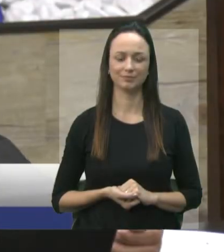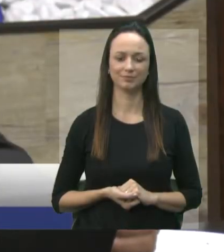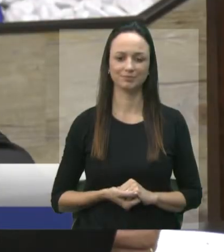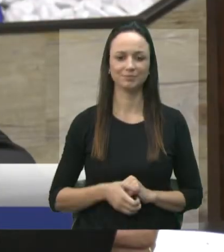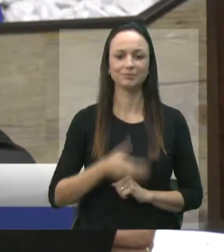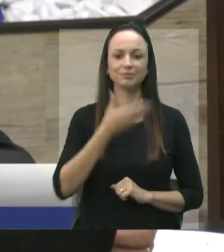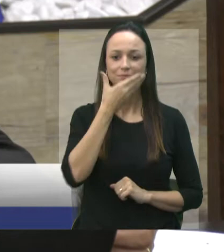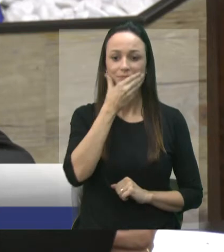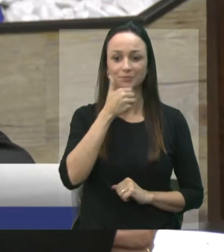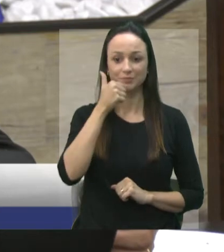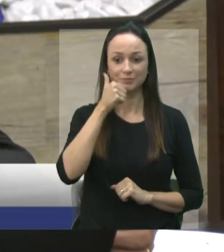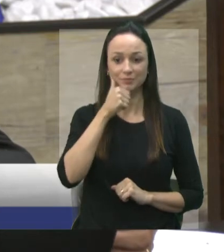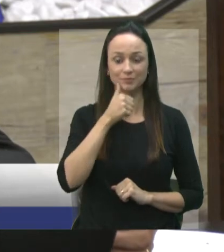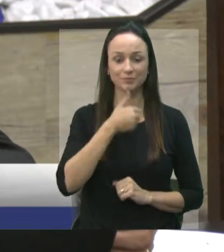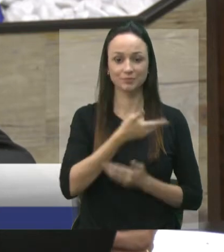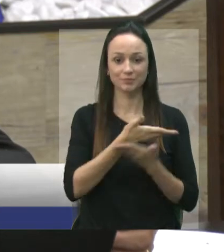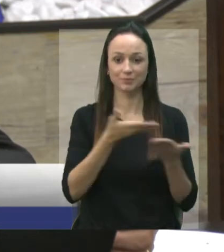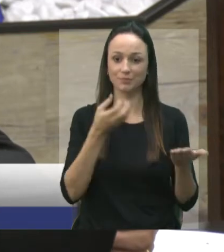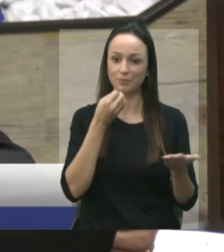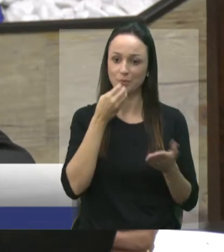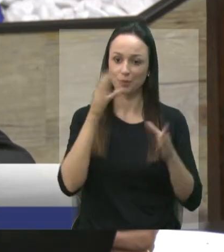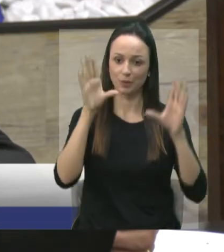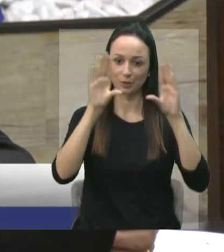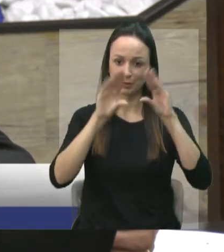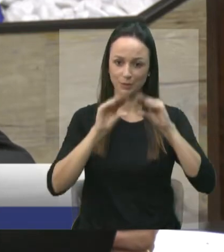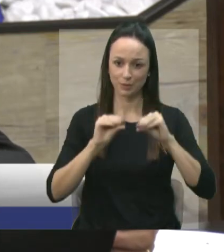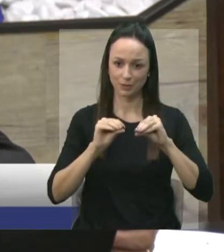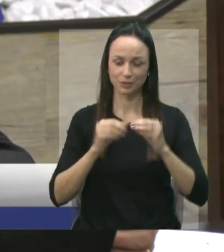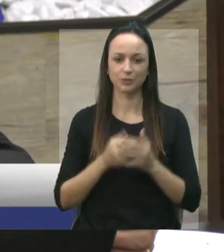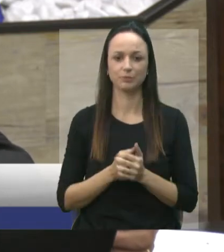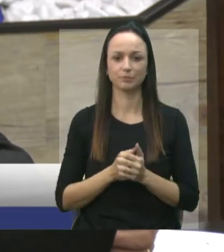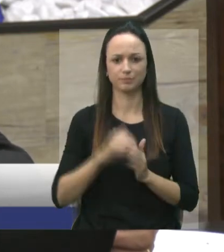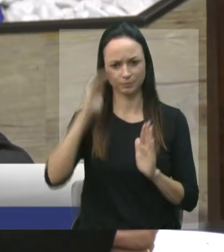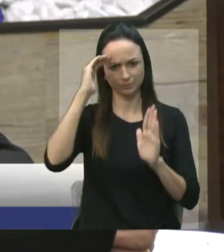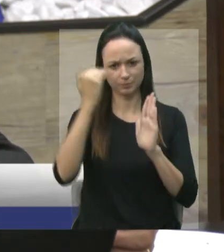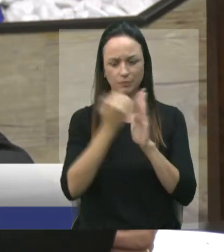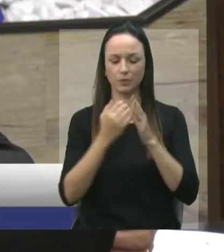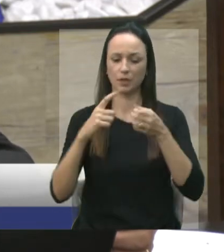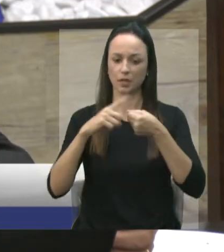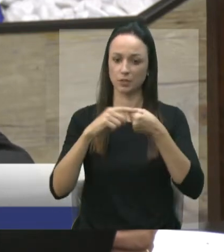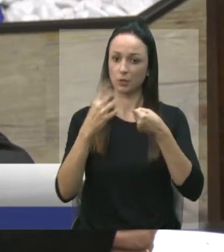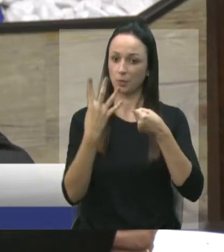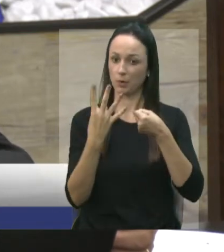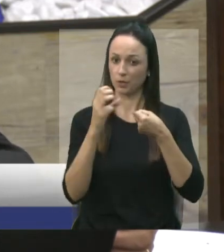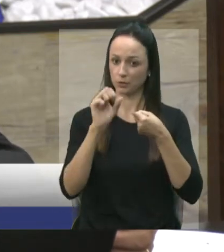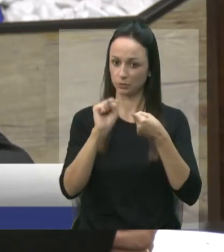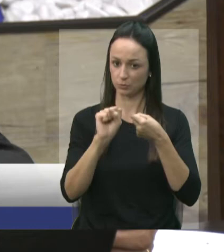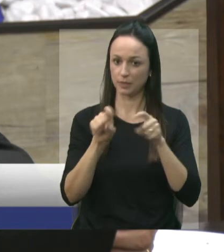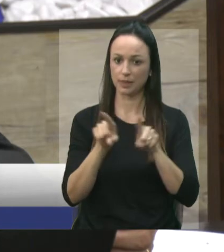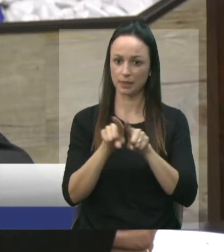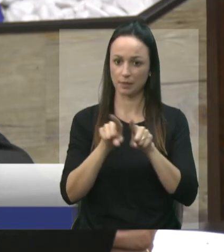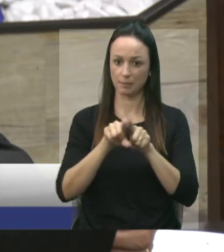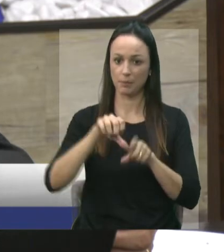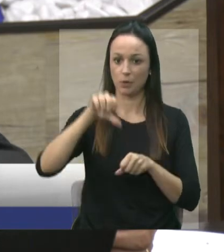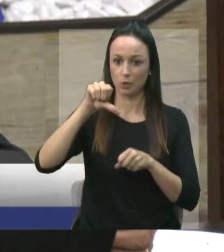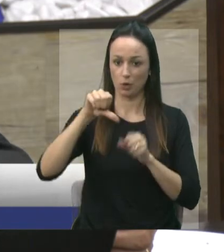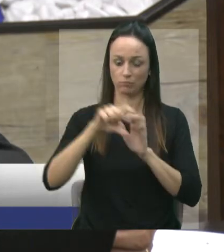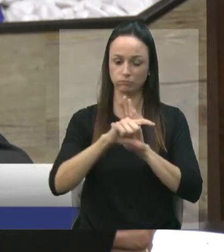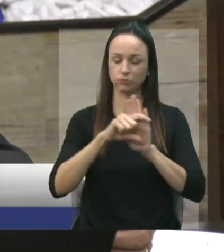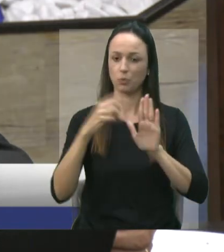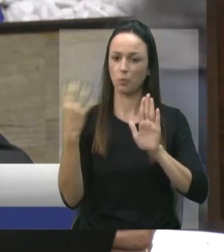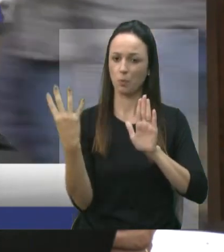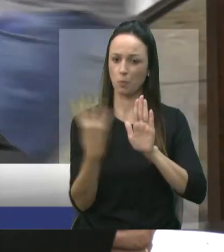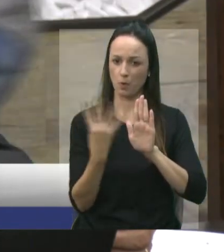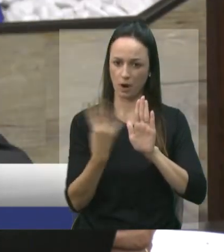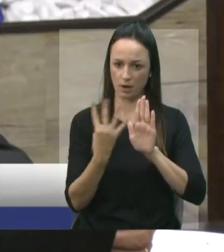Senhoras e senhores, boa noite. Em cumprimento ao artigo 48 e artigo 9º, parágrafo 4